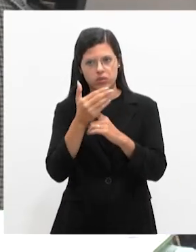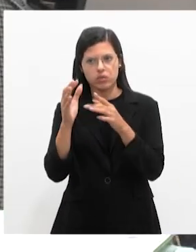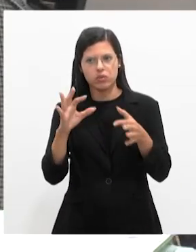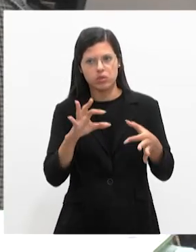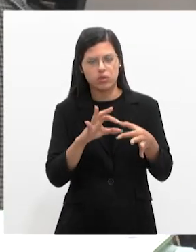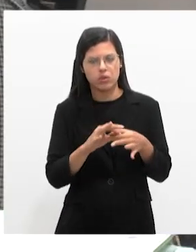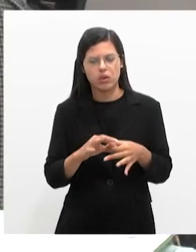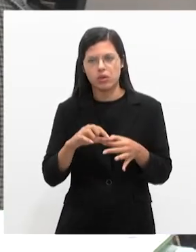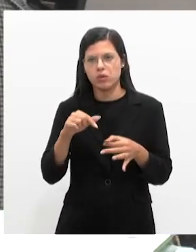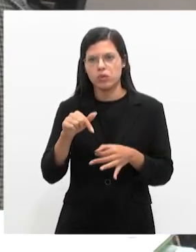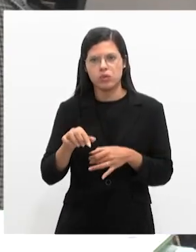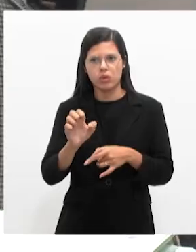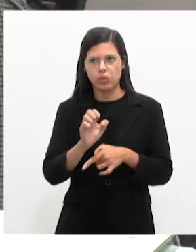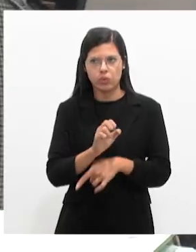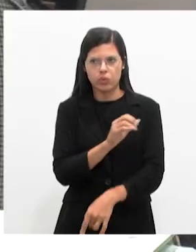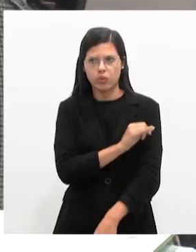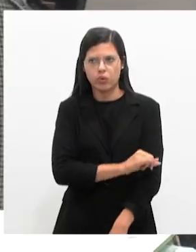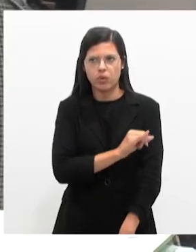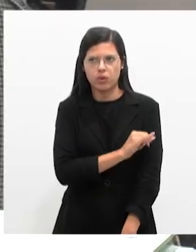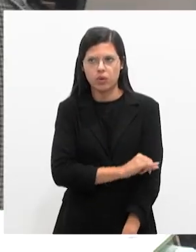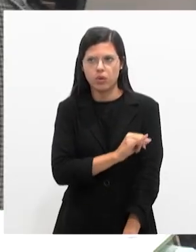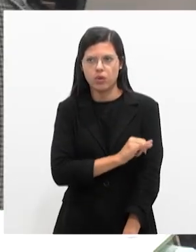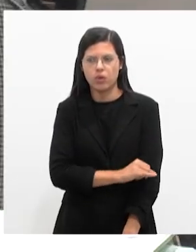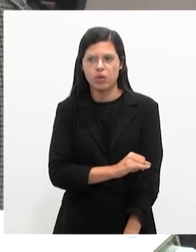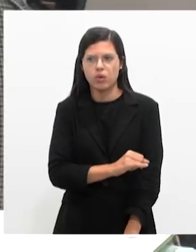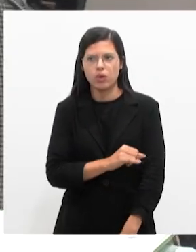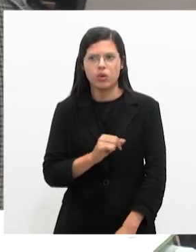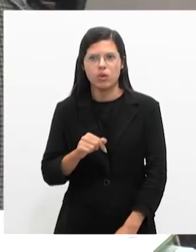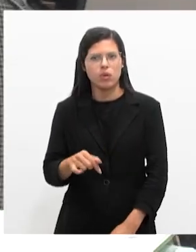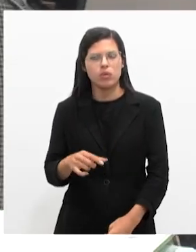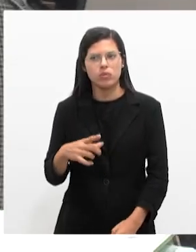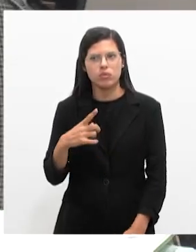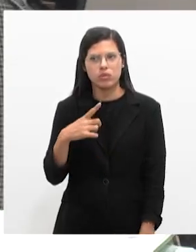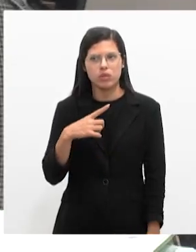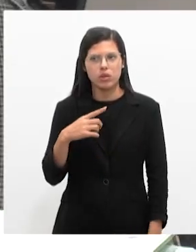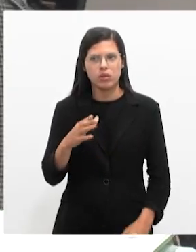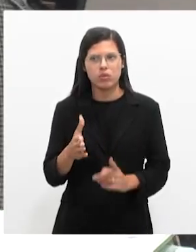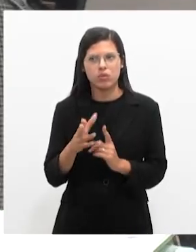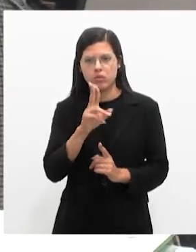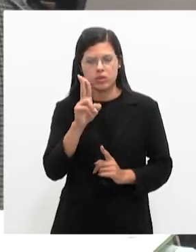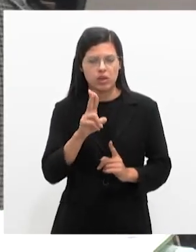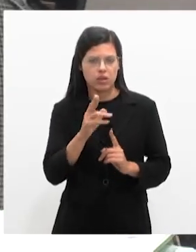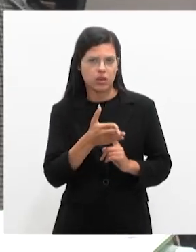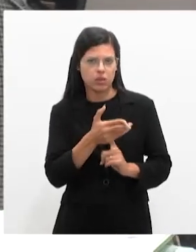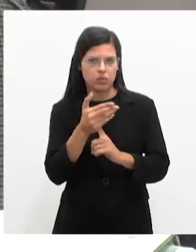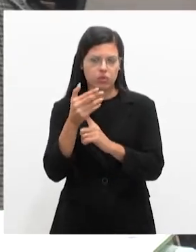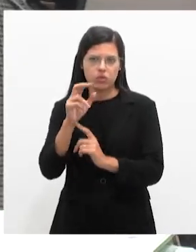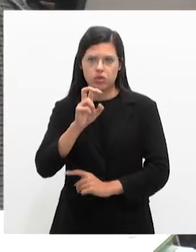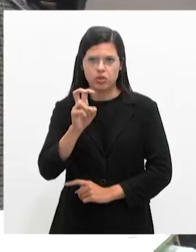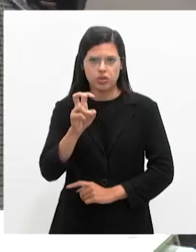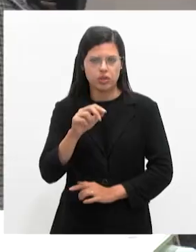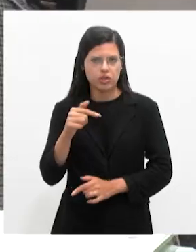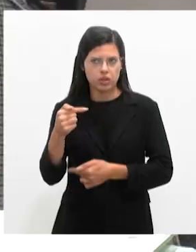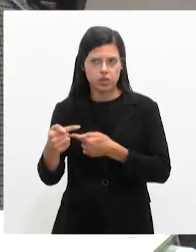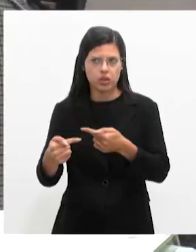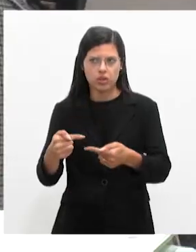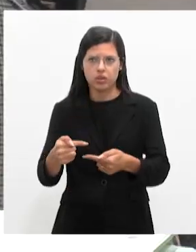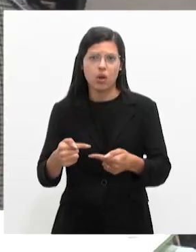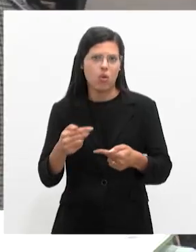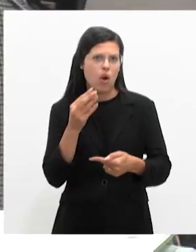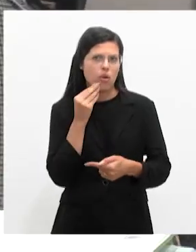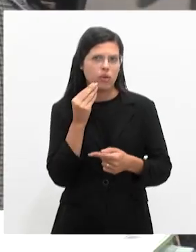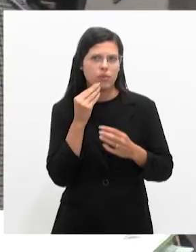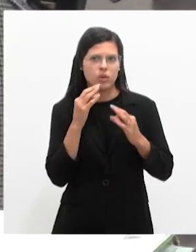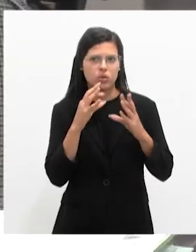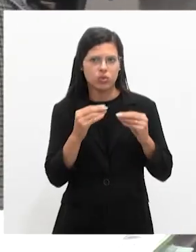do Rio de Janeiro para viabilizar a chegada de tecnologia de quinta geração, evidentemente em todos os locais. Então,